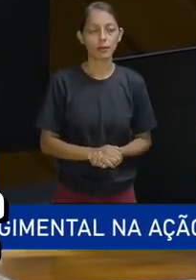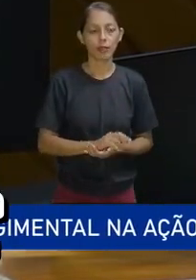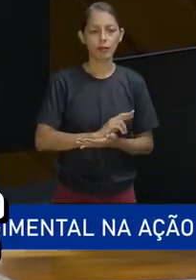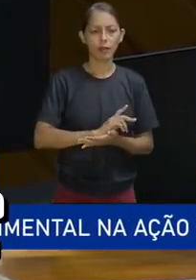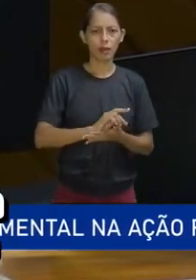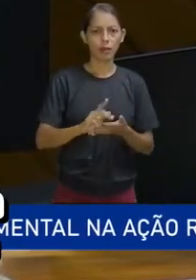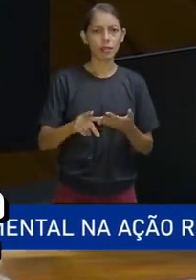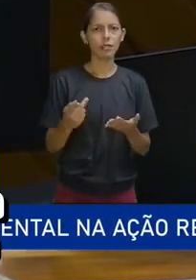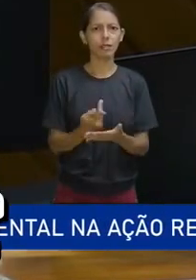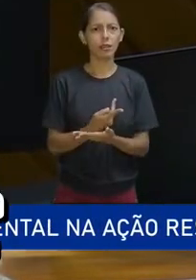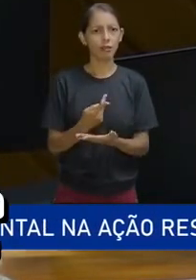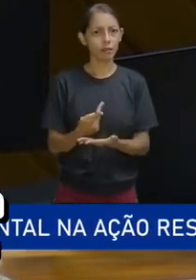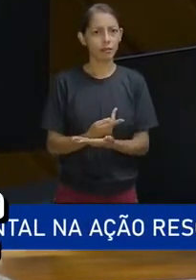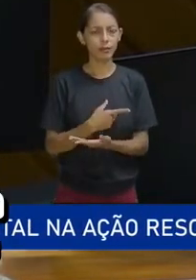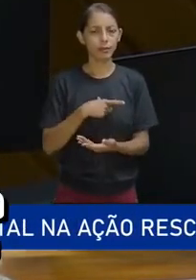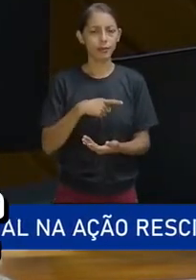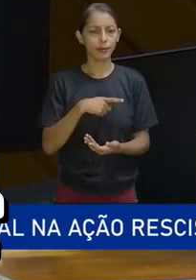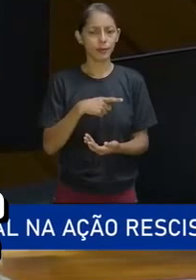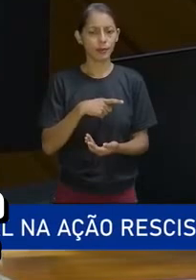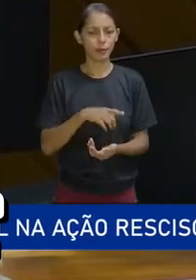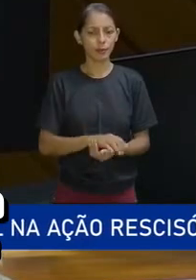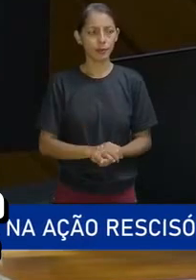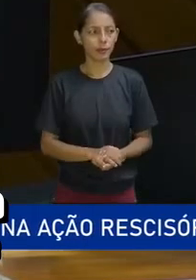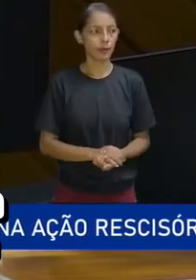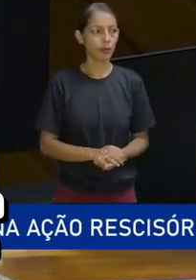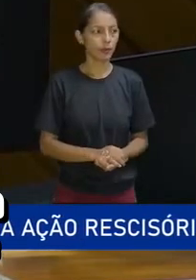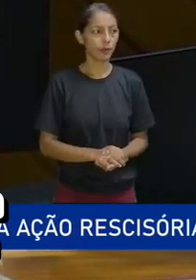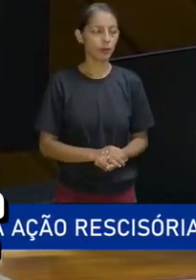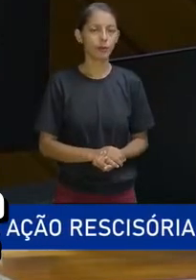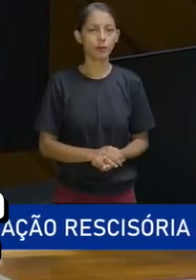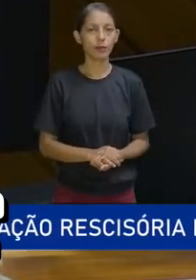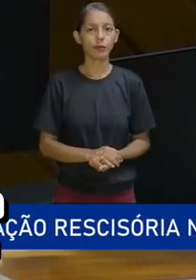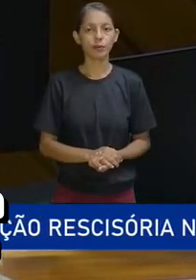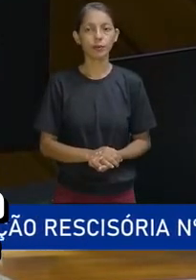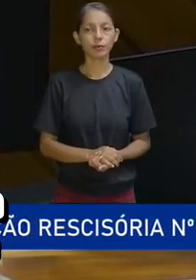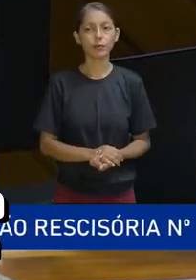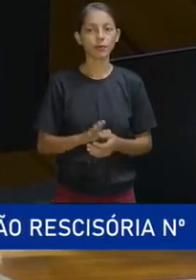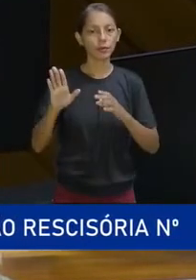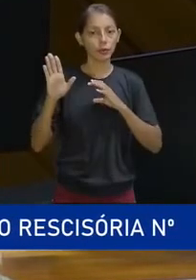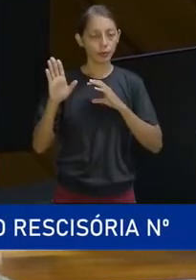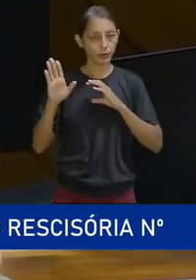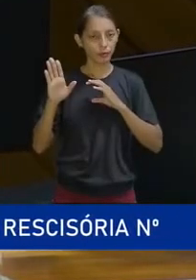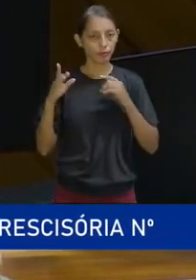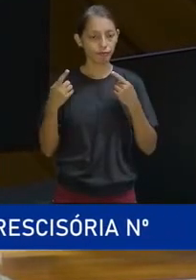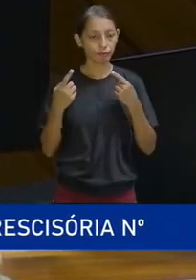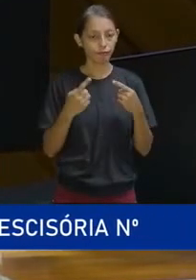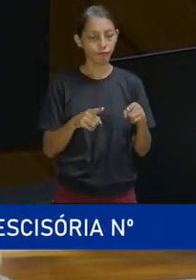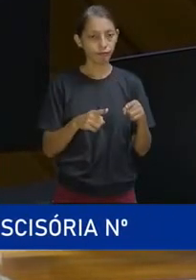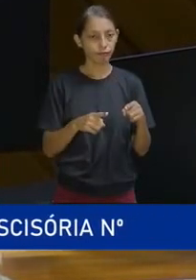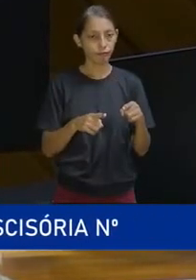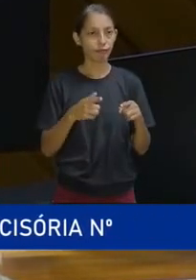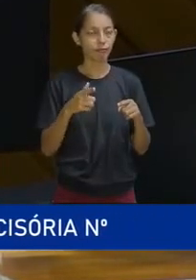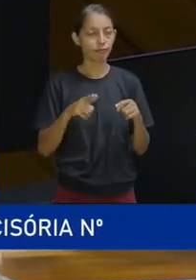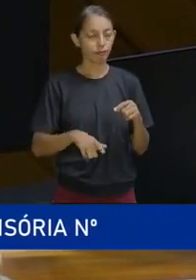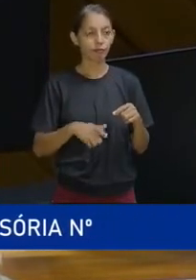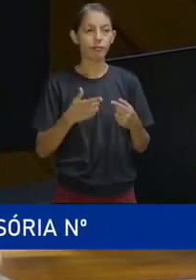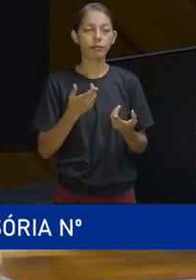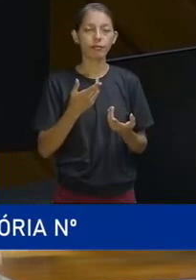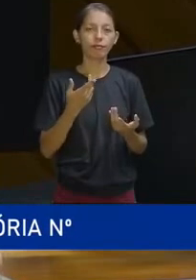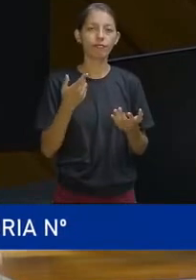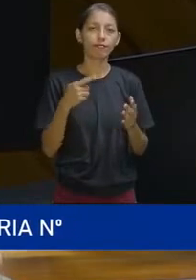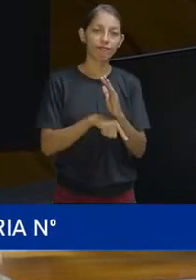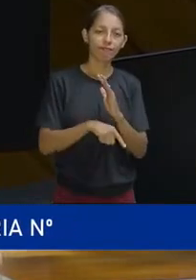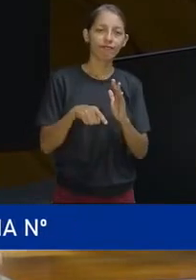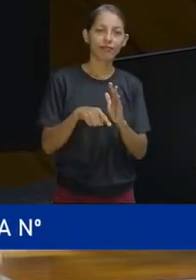O agravante, em manifestação, pontuou que a decisão do STF da mencionada ADPF permite o questionamento das